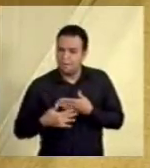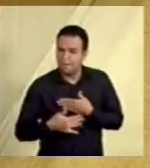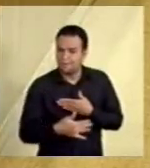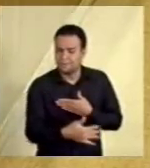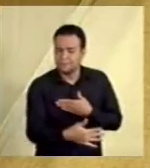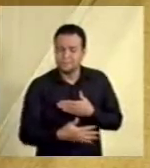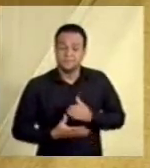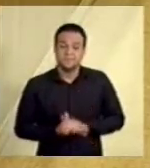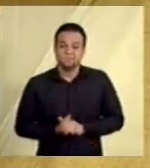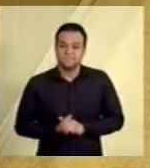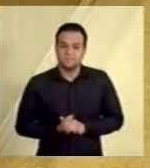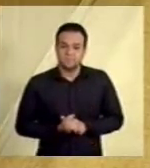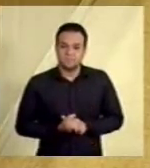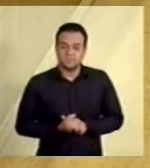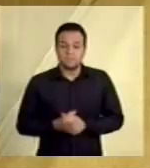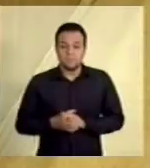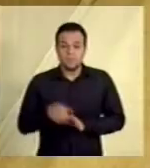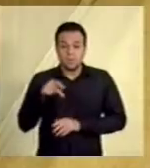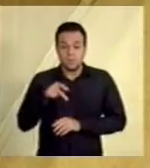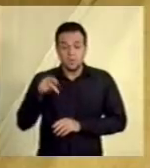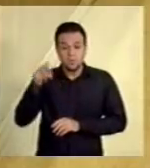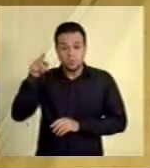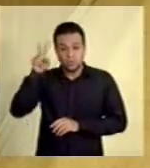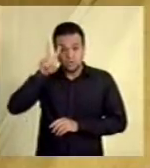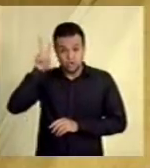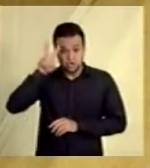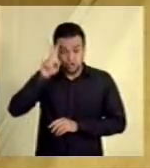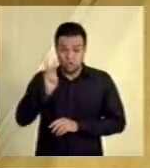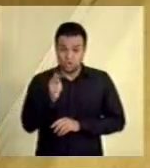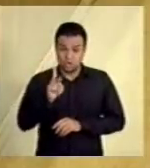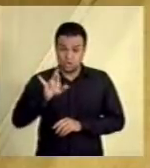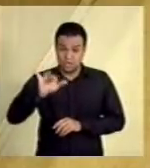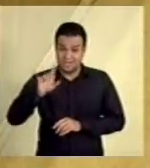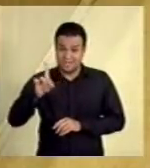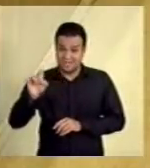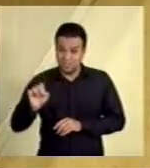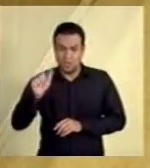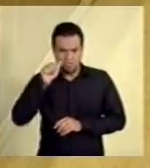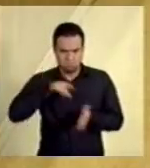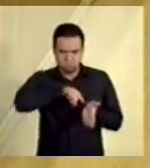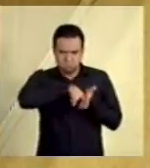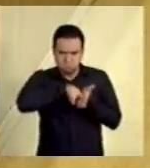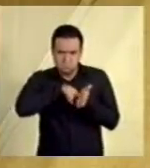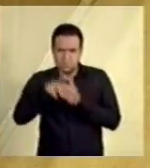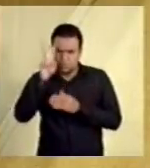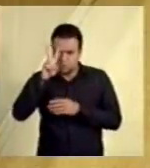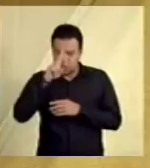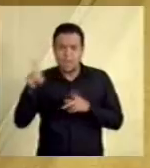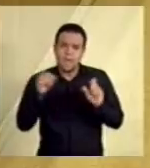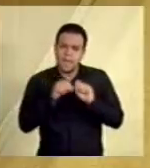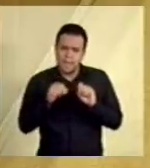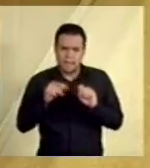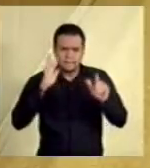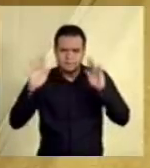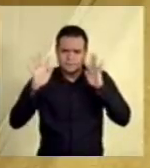muitos anos depois, a eminente historiadora Mary Del Priore veio a fazer algumas considerações